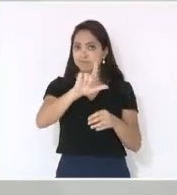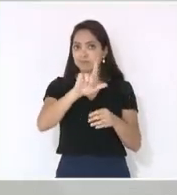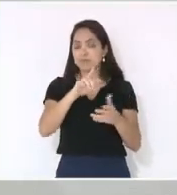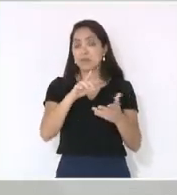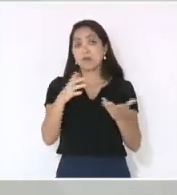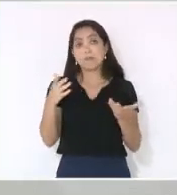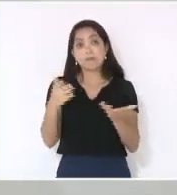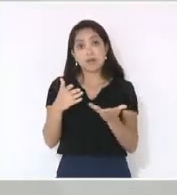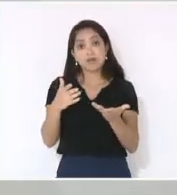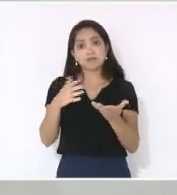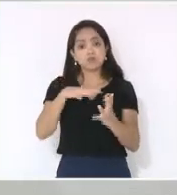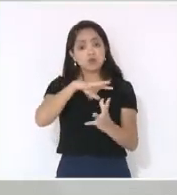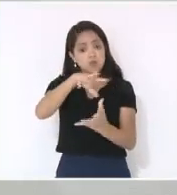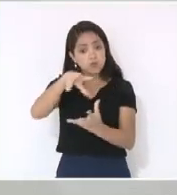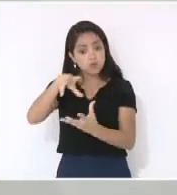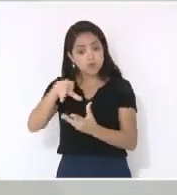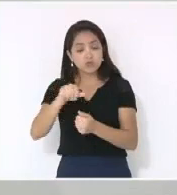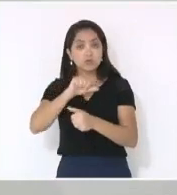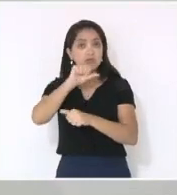o mundo mudou.